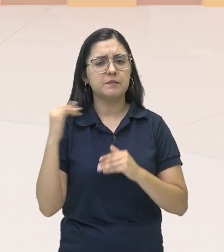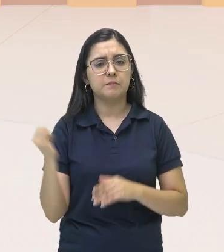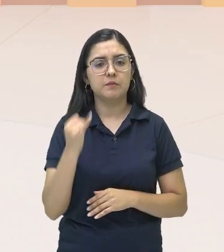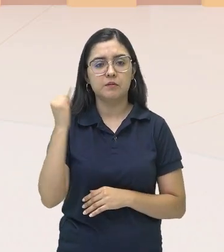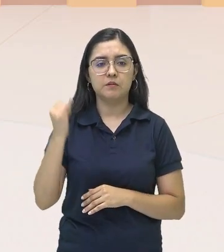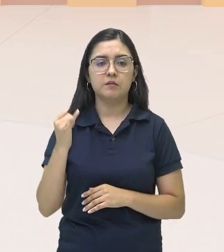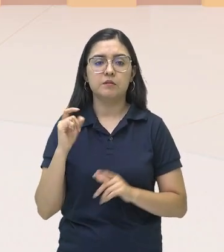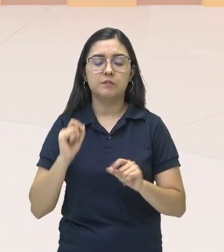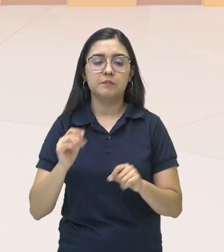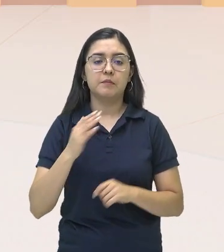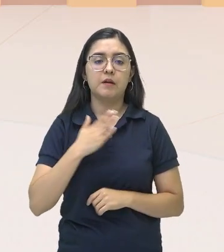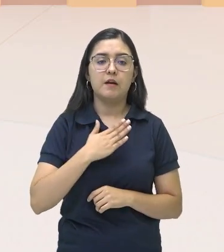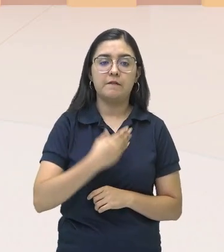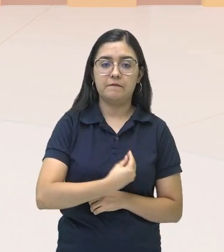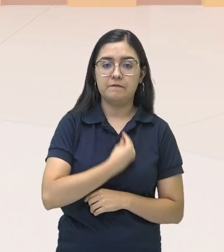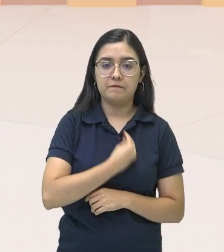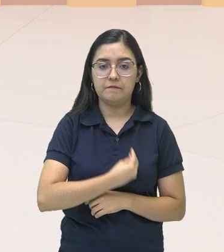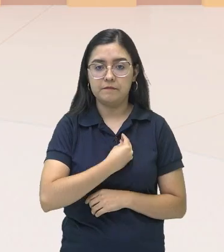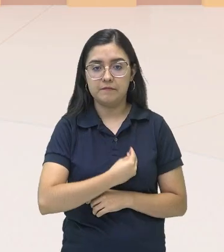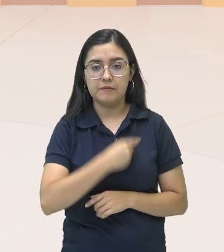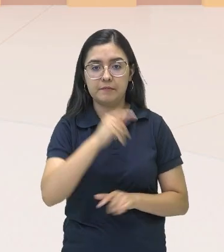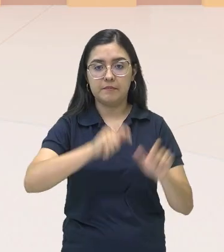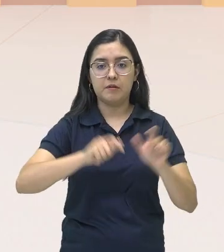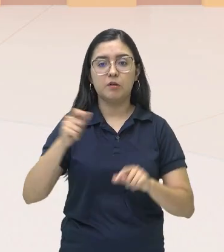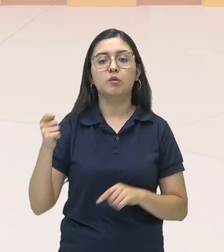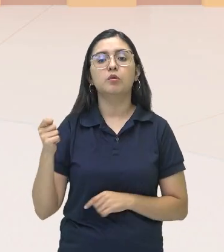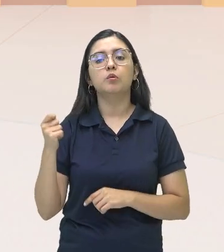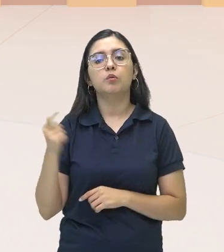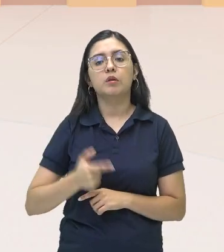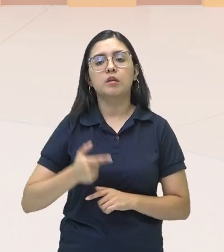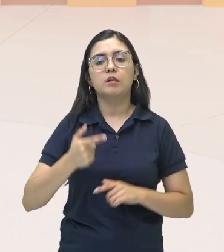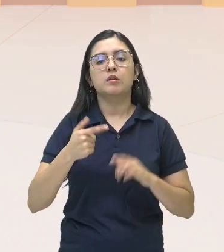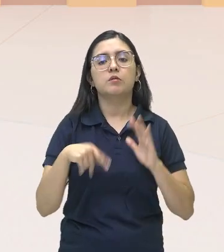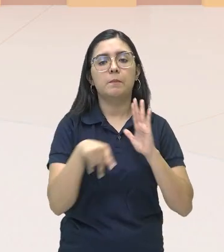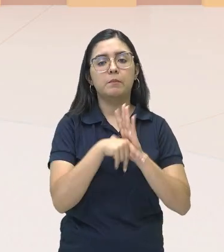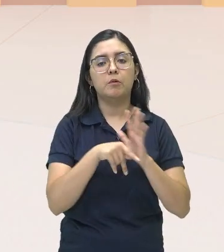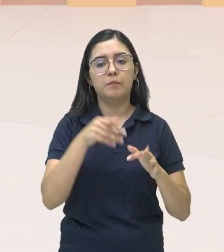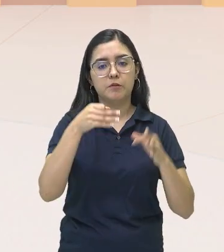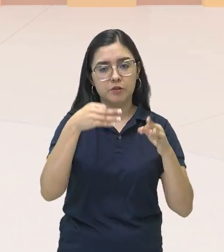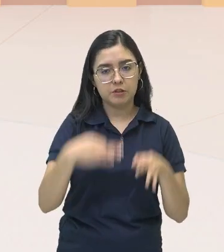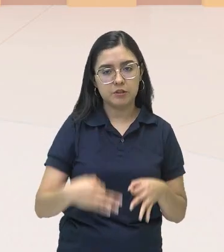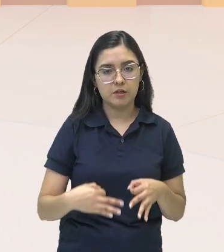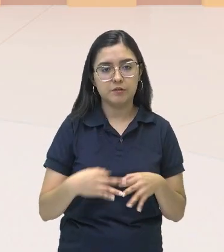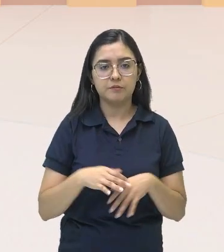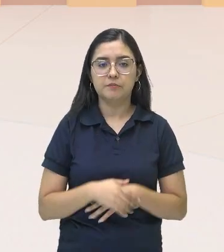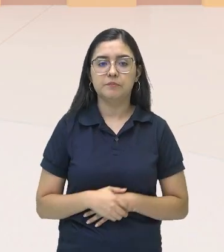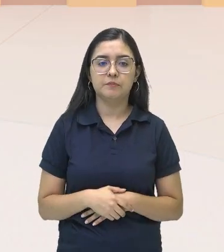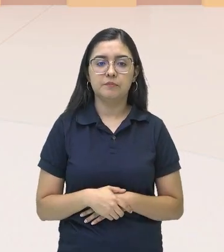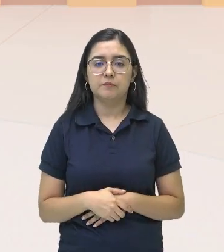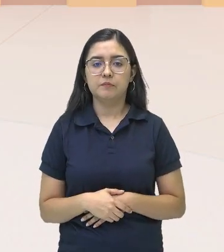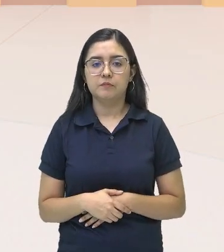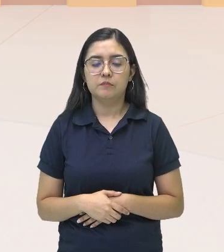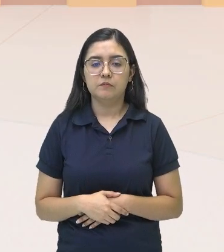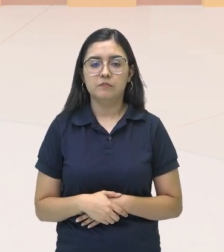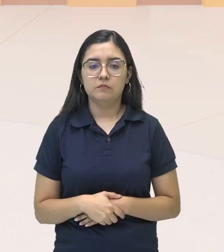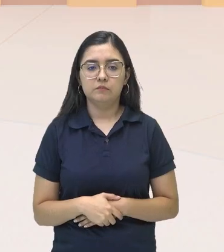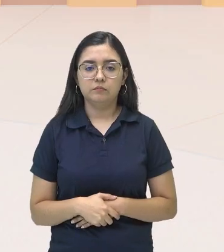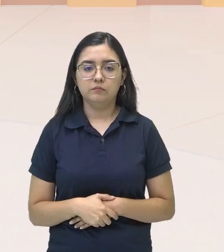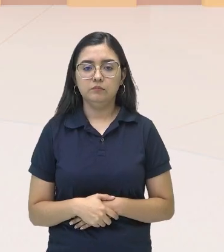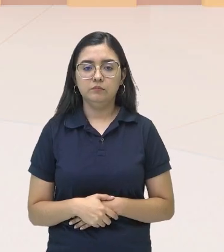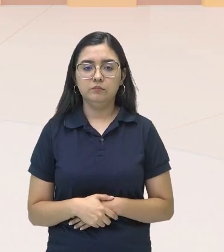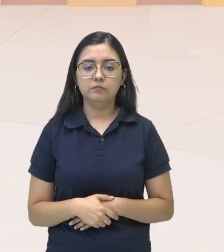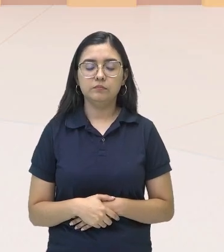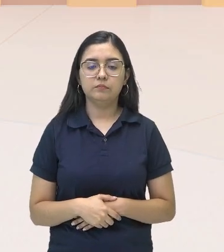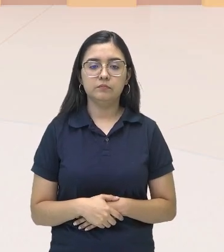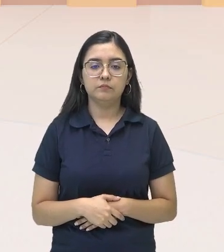importante para a vida de uma pessoa do que a sua dignidade. Não há nada mais